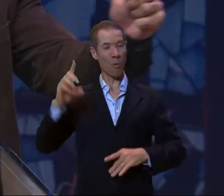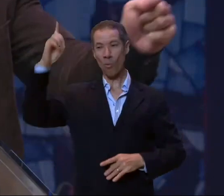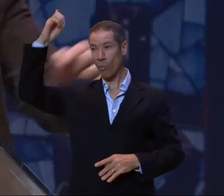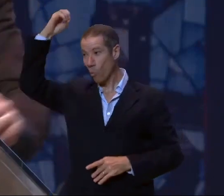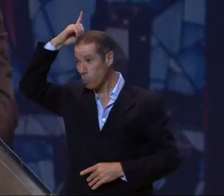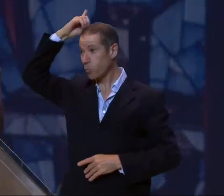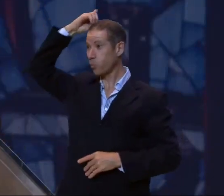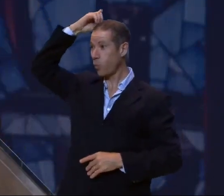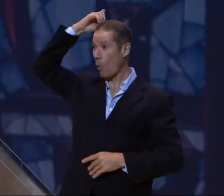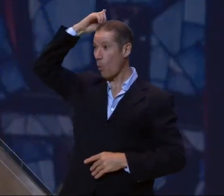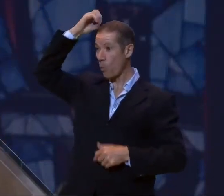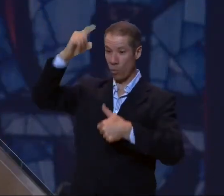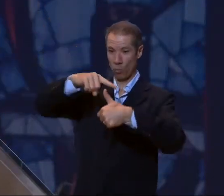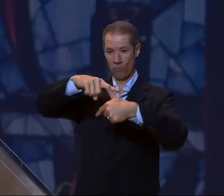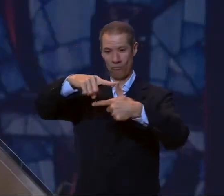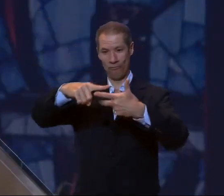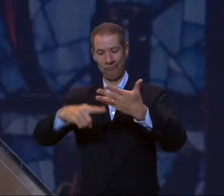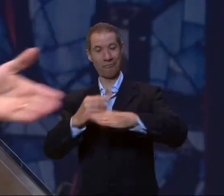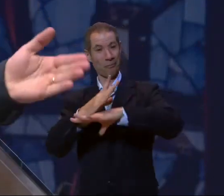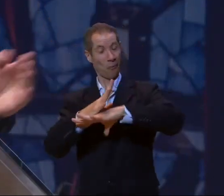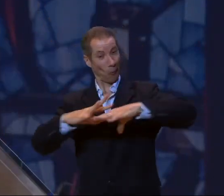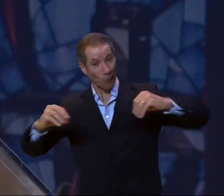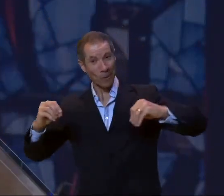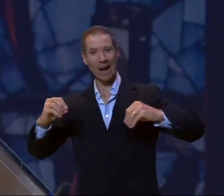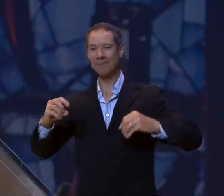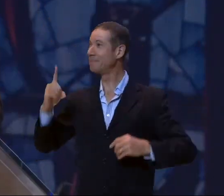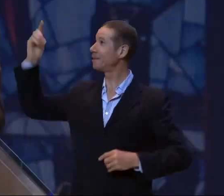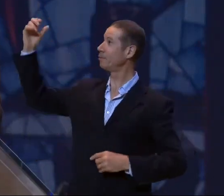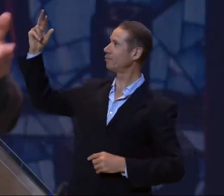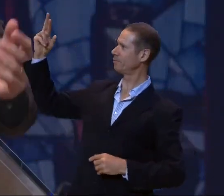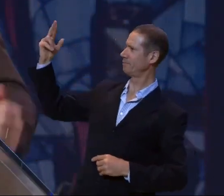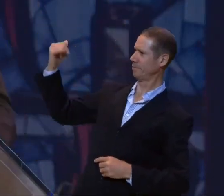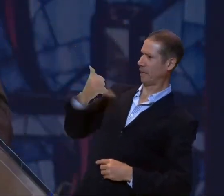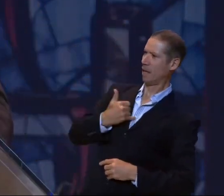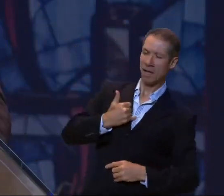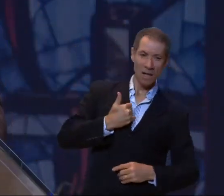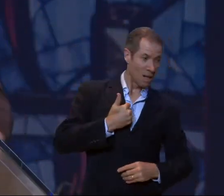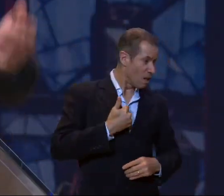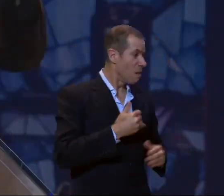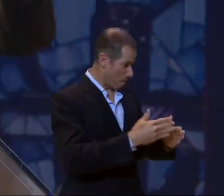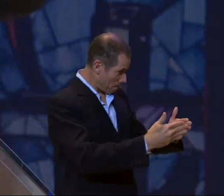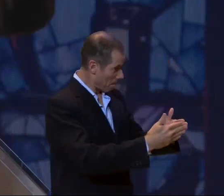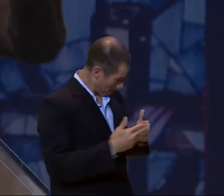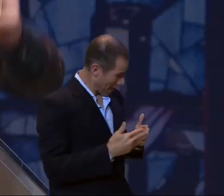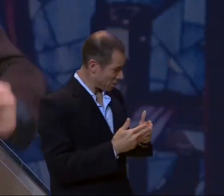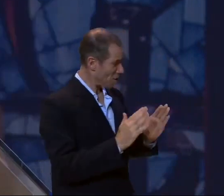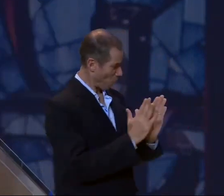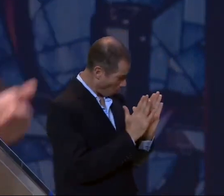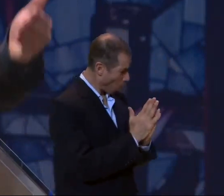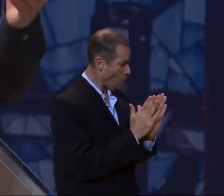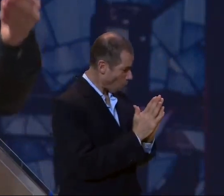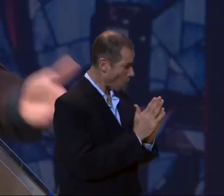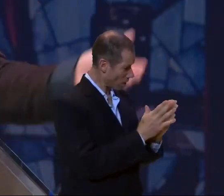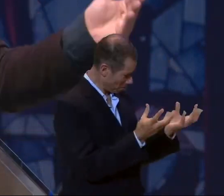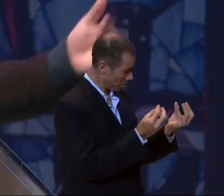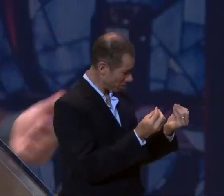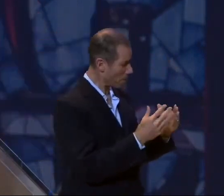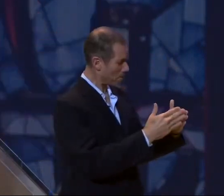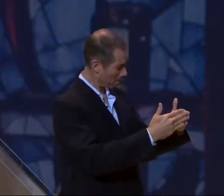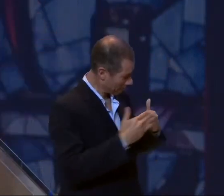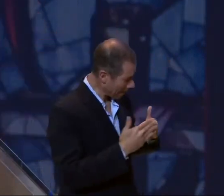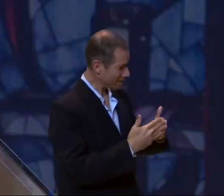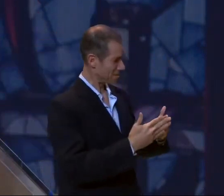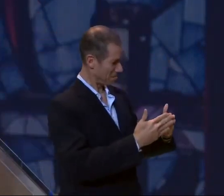dons de curar. E aí Deus falou para mim: pede. Você está orando por tanta gente,